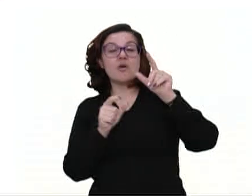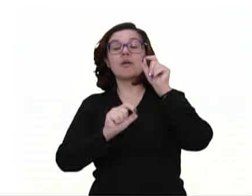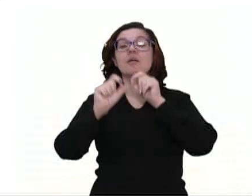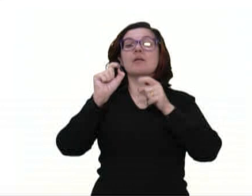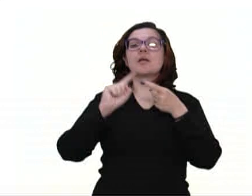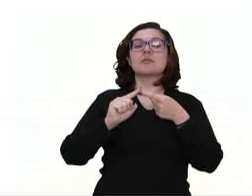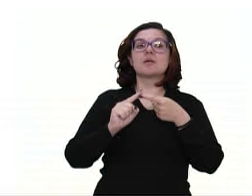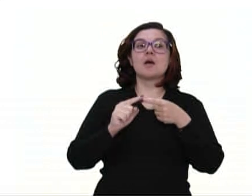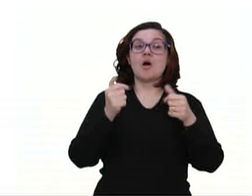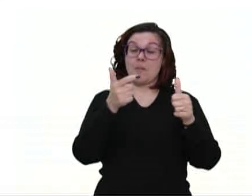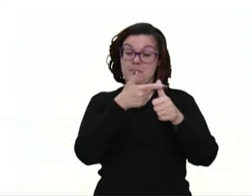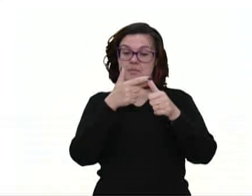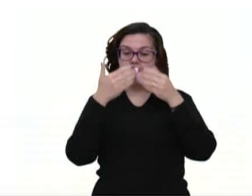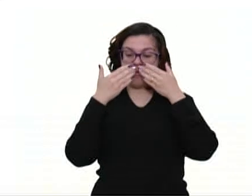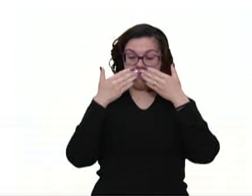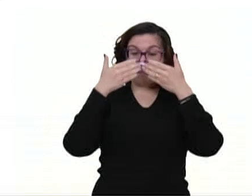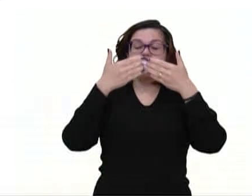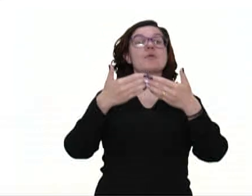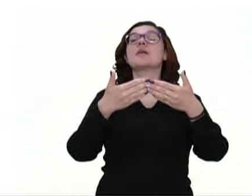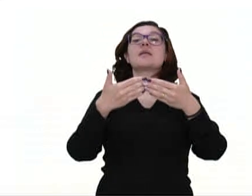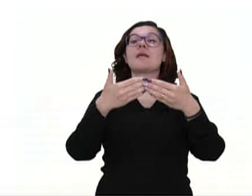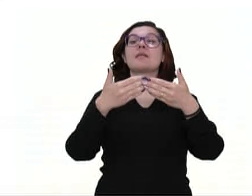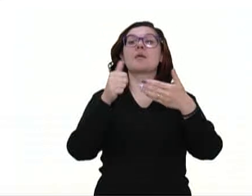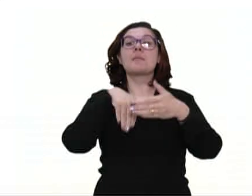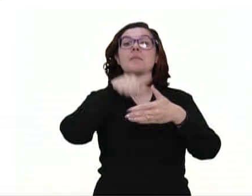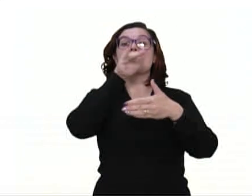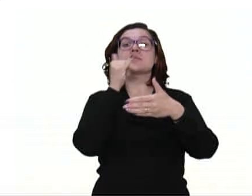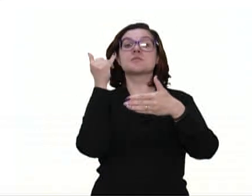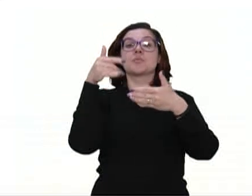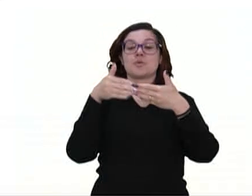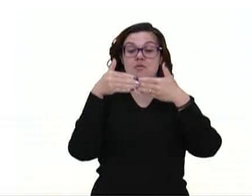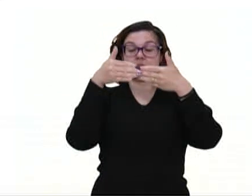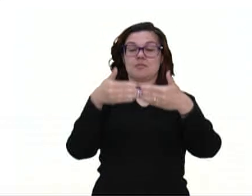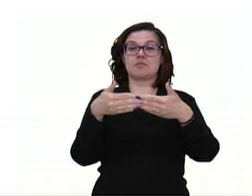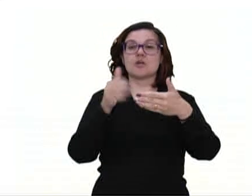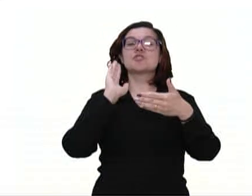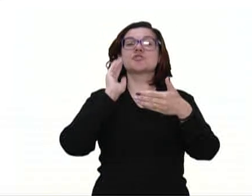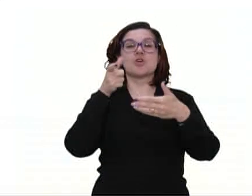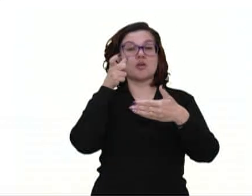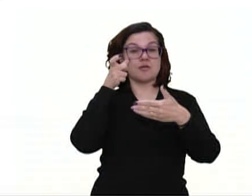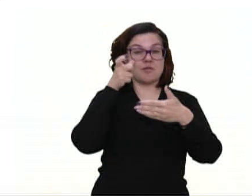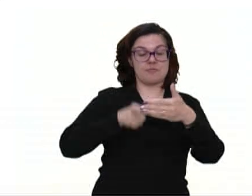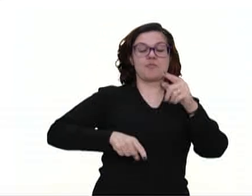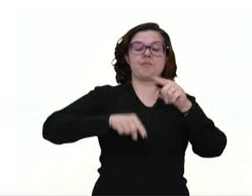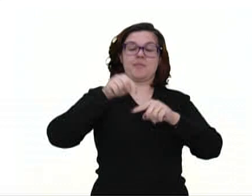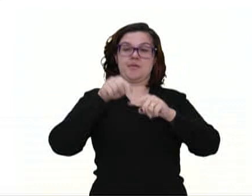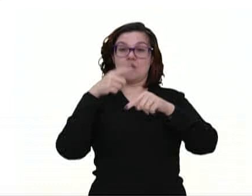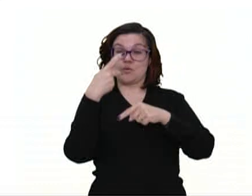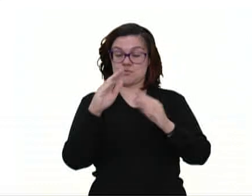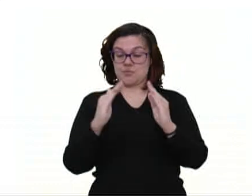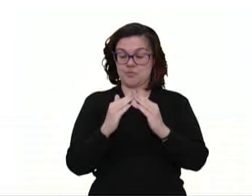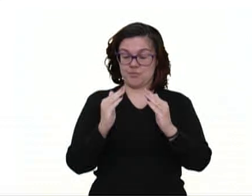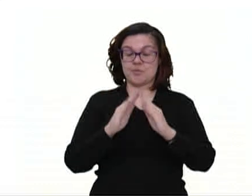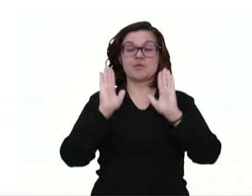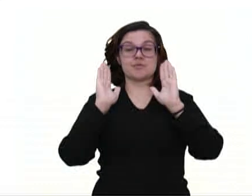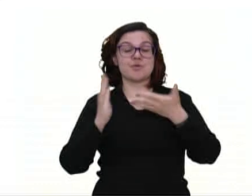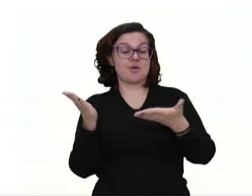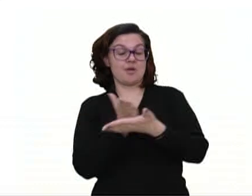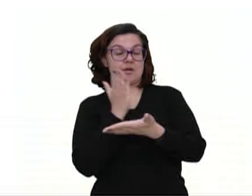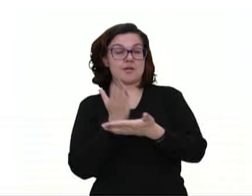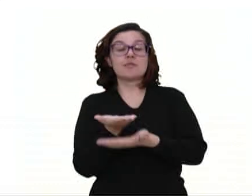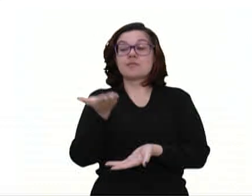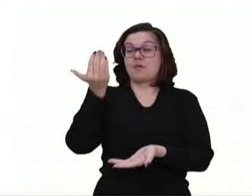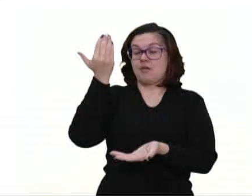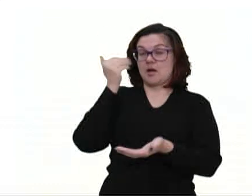Em primeiro plano, aquele que está na frente de todo mundo é a figura mais importante. Você já viu isso no material didático, você já viu isso nas aulas